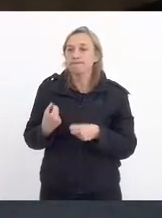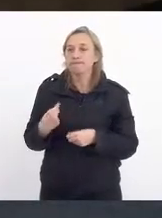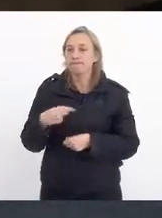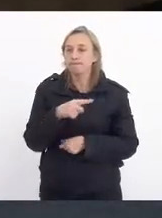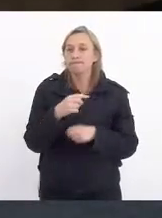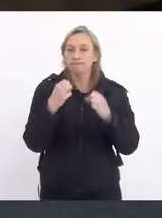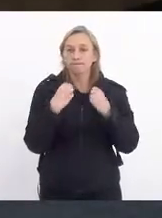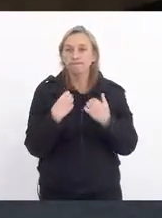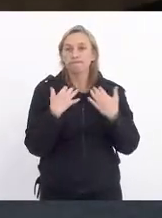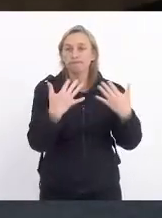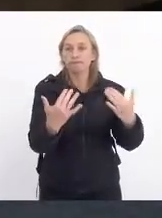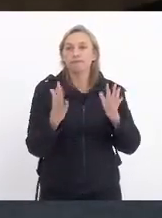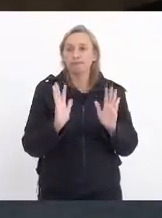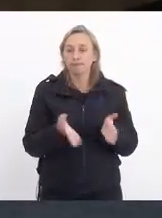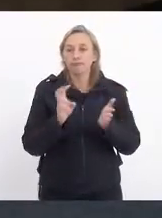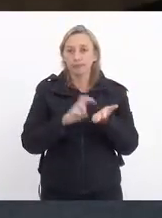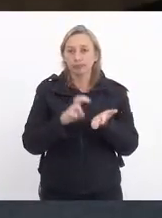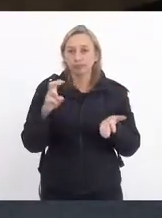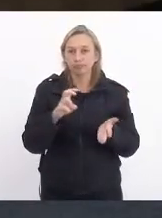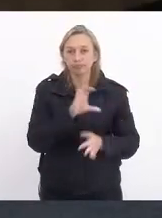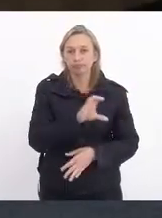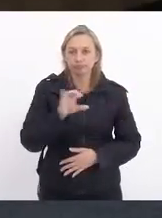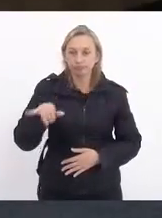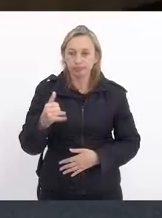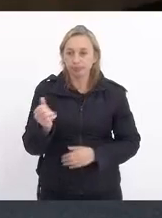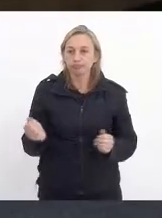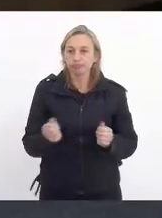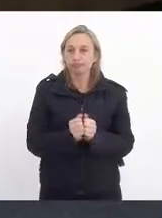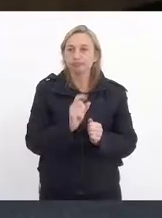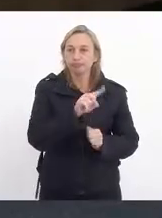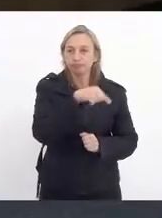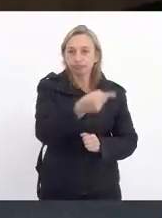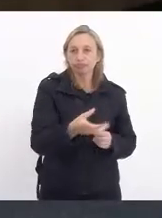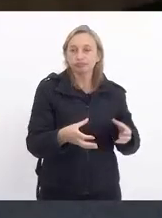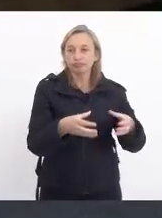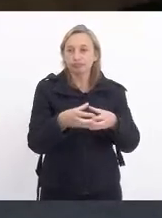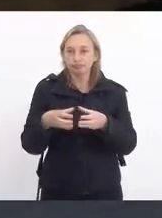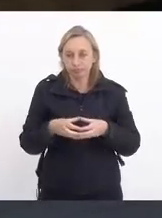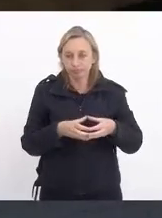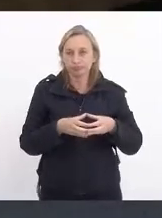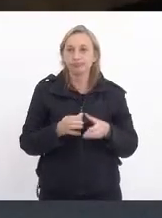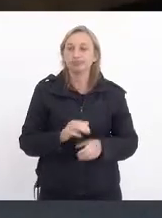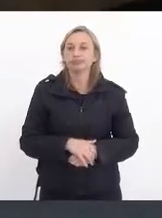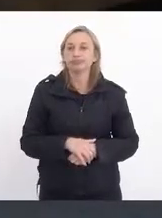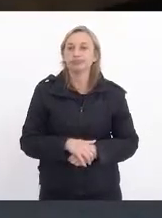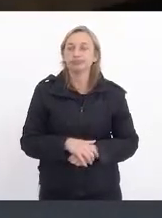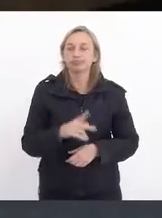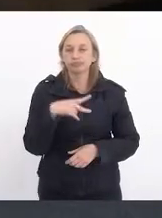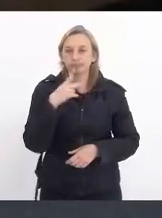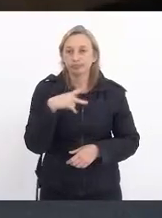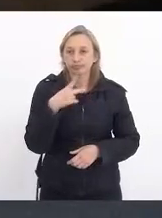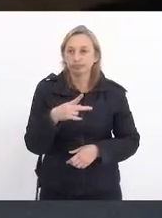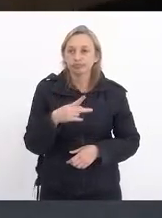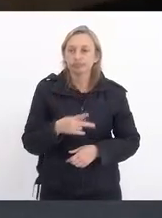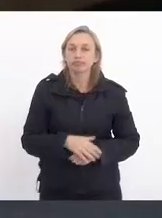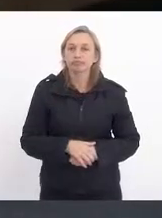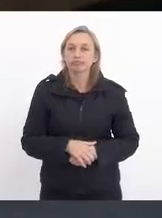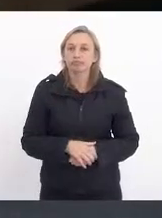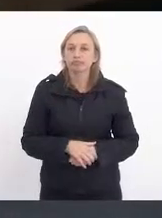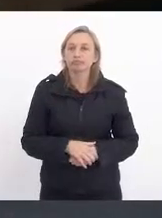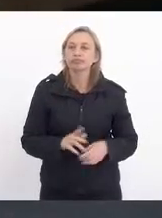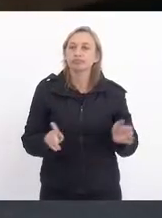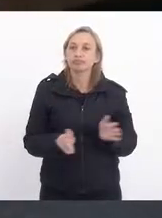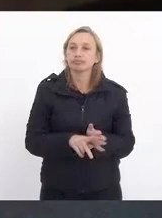participaram da audiência pública hoje pela manhã da ccj em conjunto com as outras comissões para tratar do